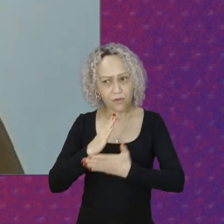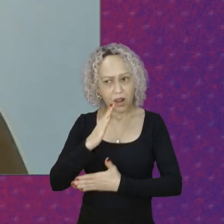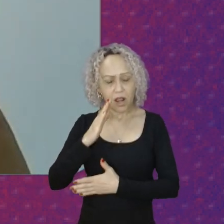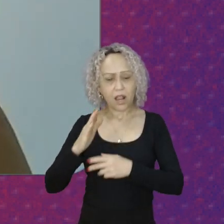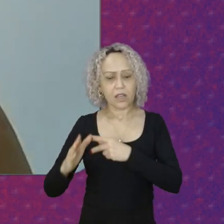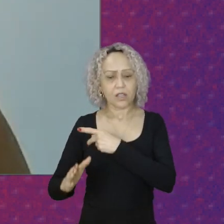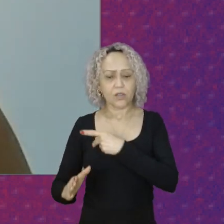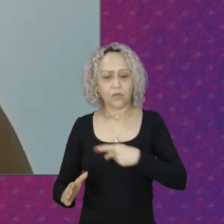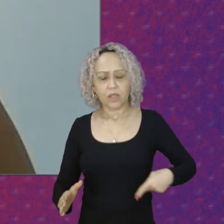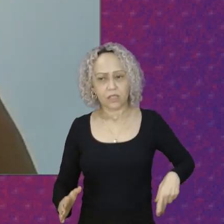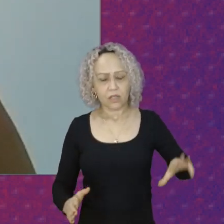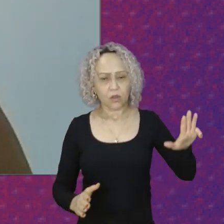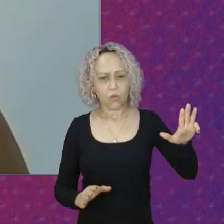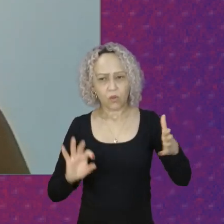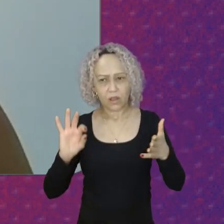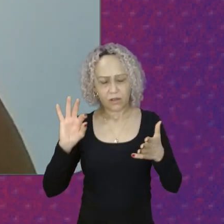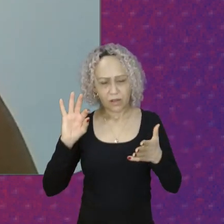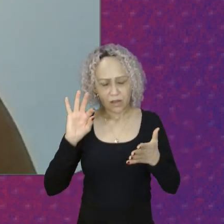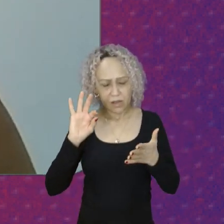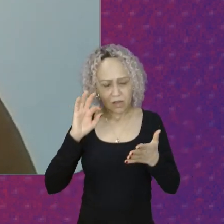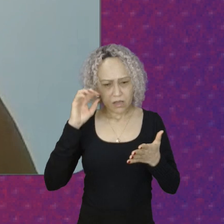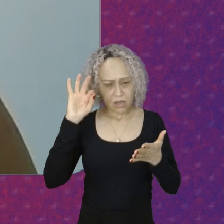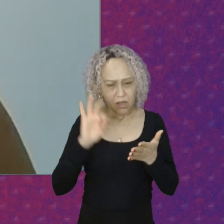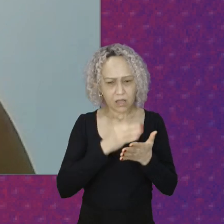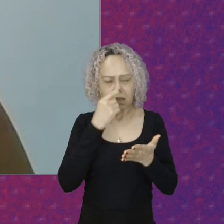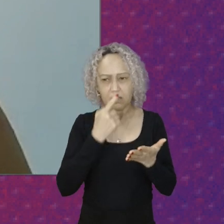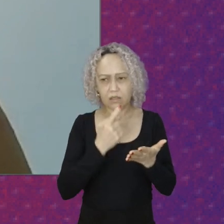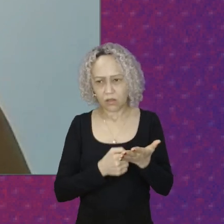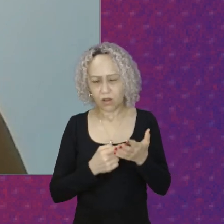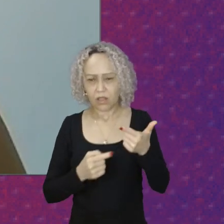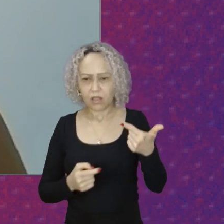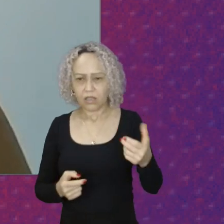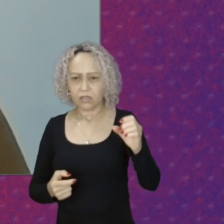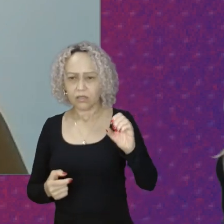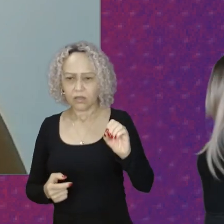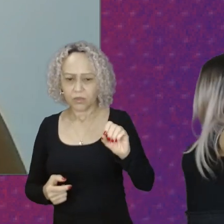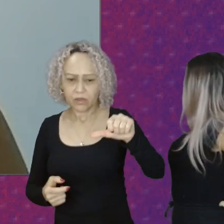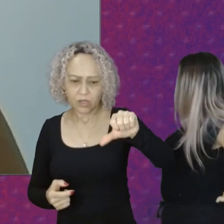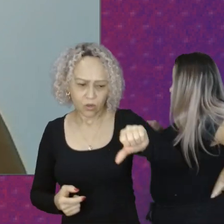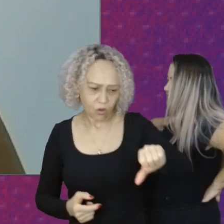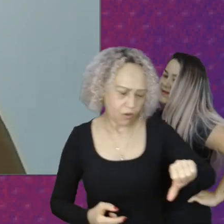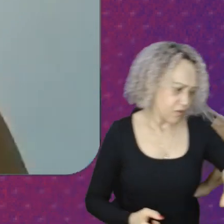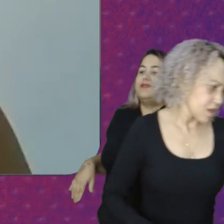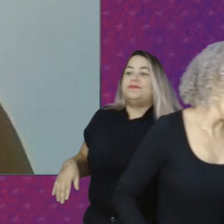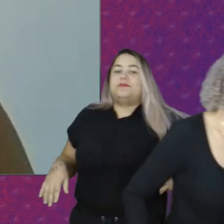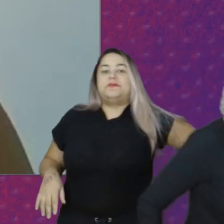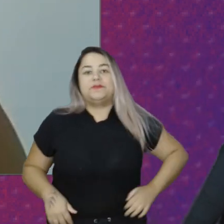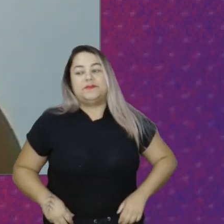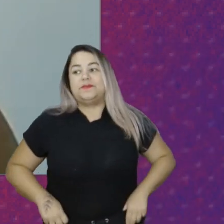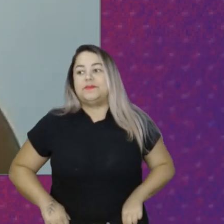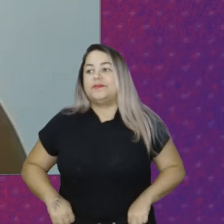da Silva, foi em 2009, ela tem status de emenda constitucional, o que significa que